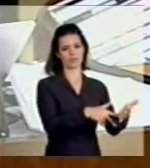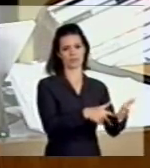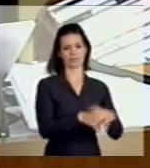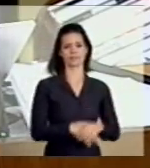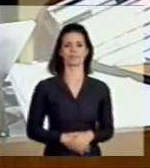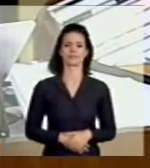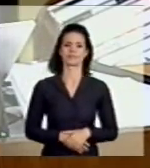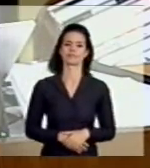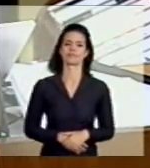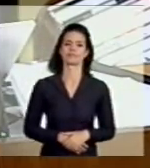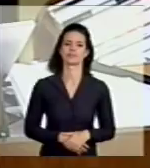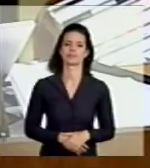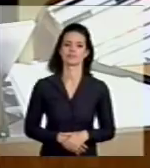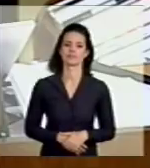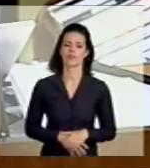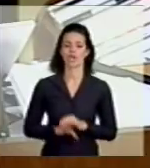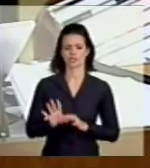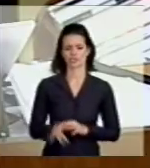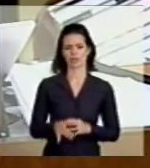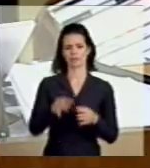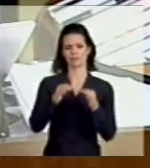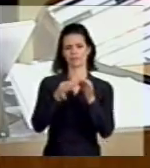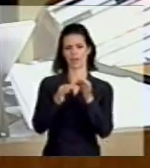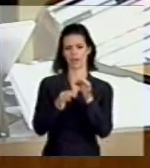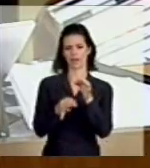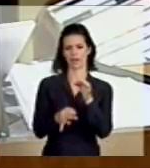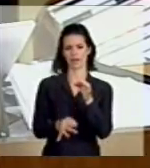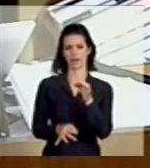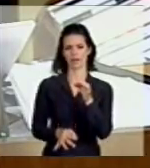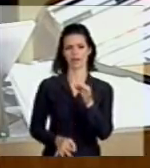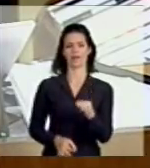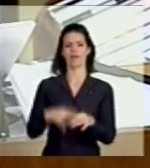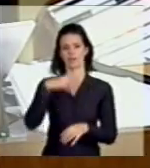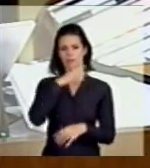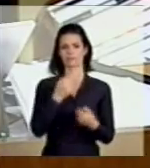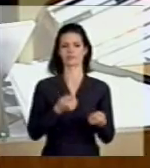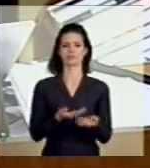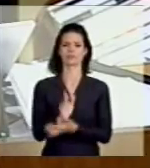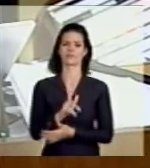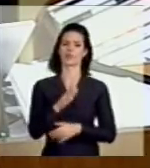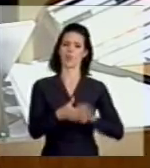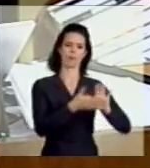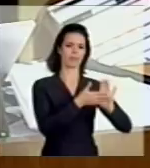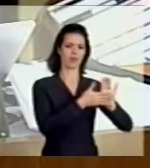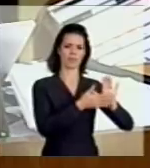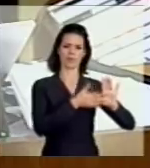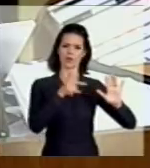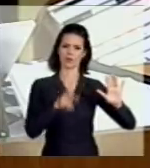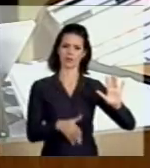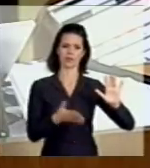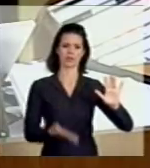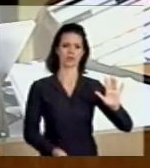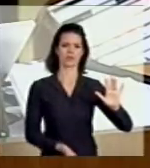por tudo que foi exposto, entendo que o acordo deve ser homologado tal como proposto, de maneira a